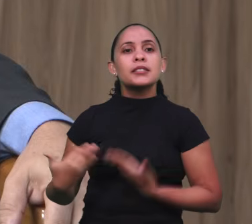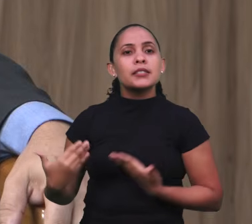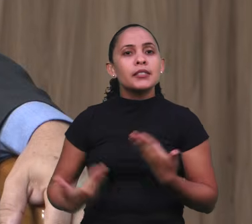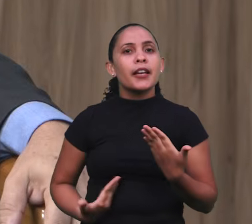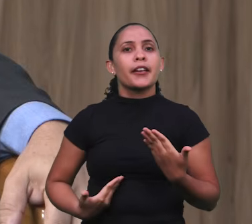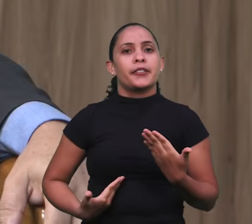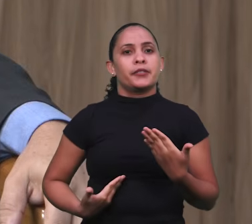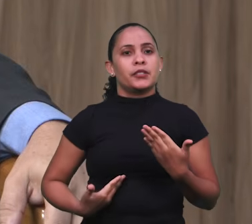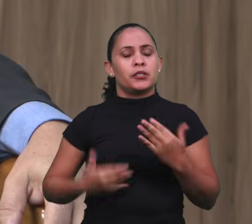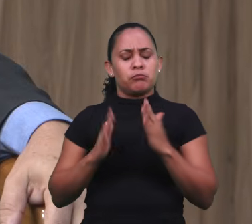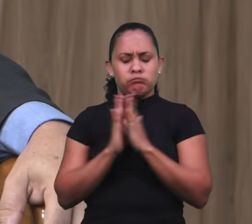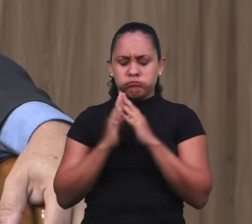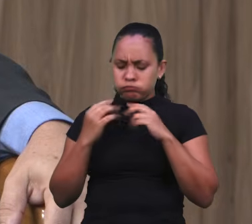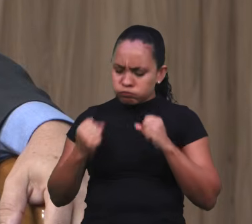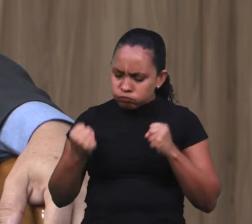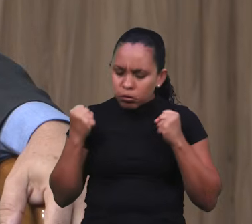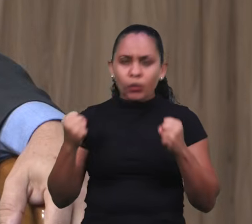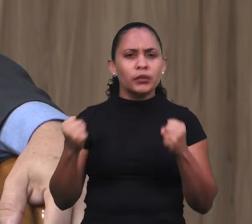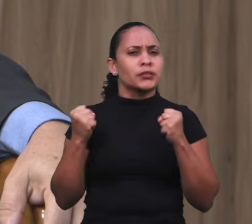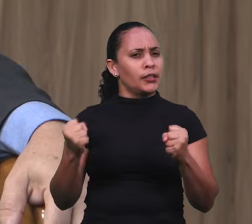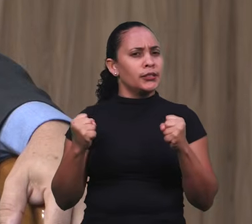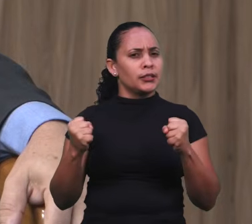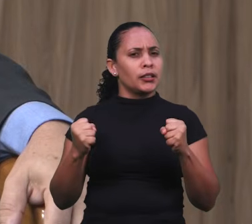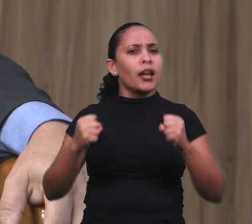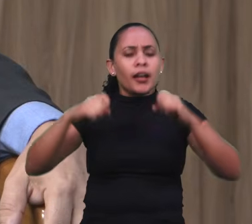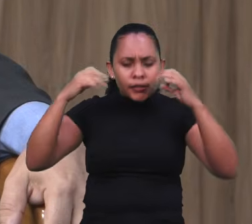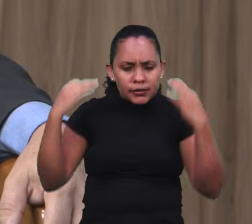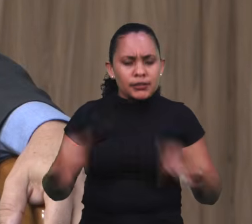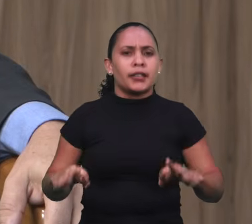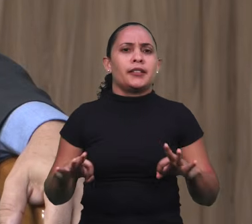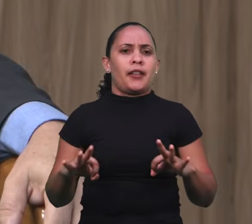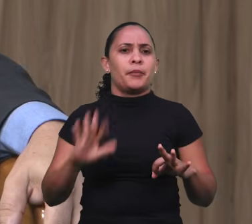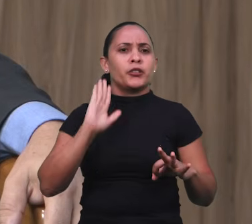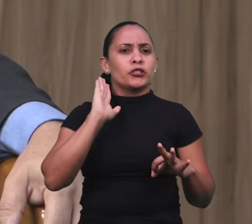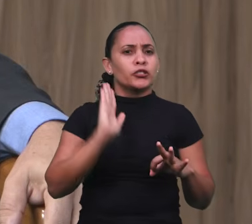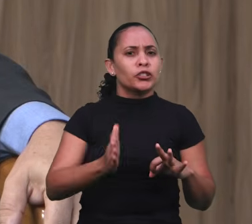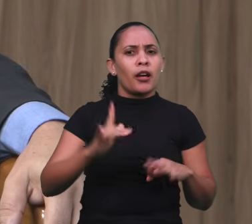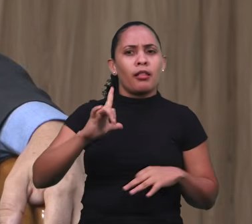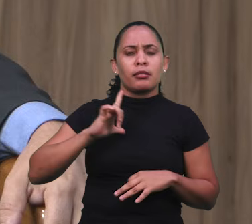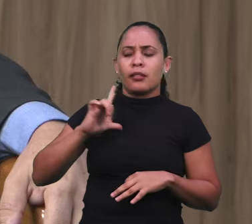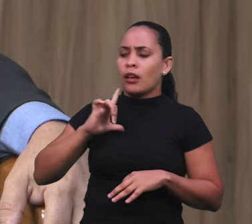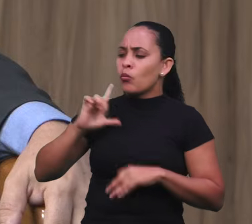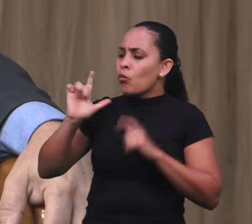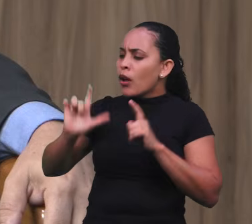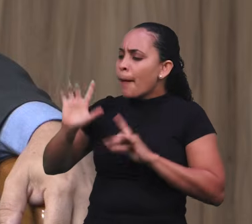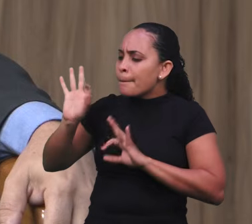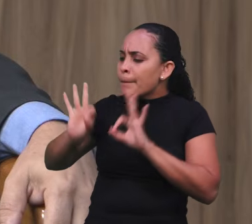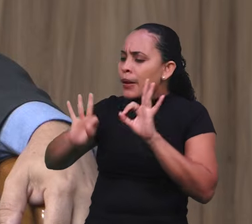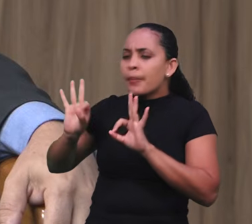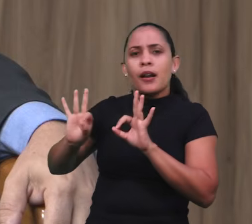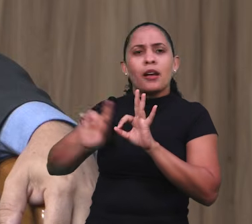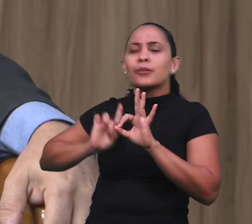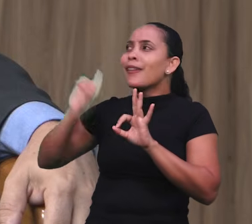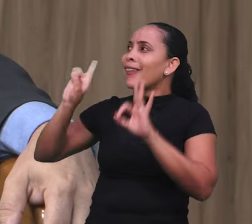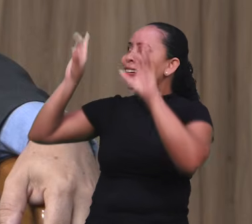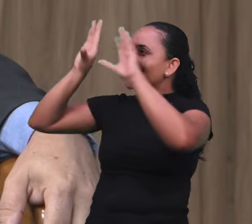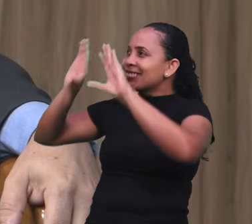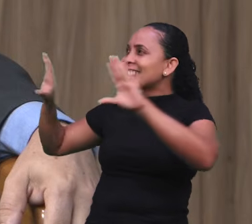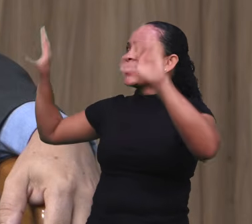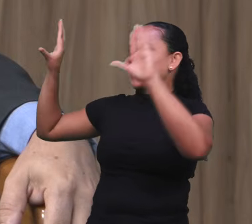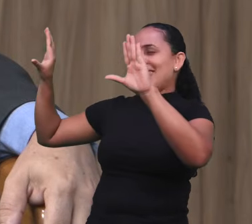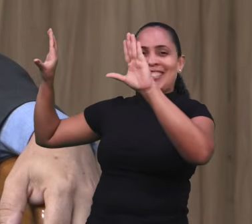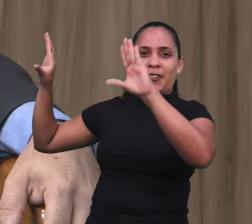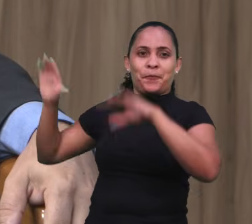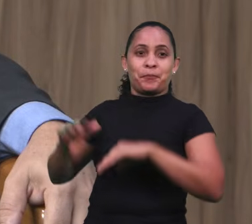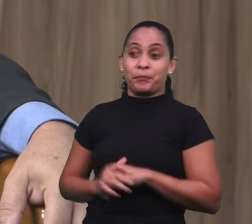irmãs, por essas servas valorosas, que certamente já têm o seu lugar preparado lá